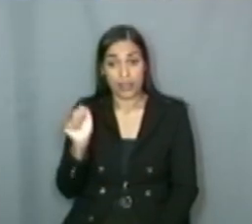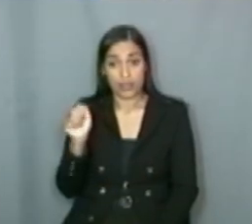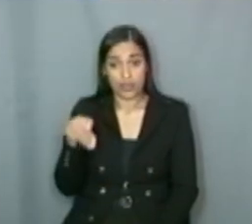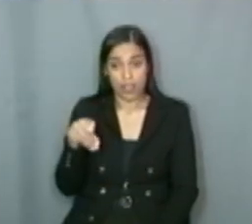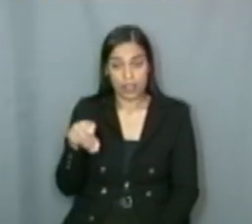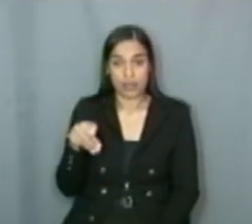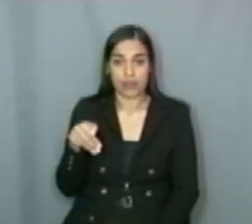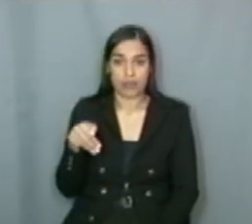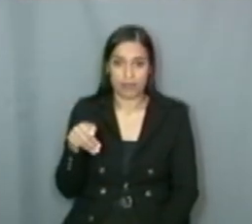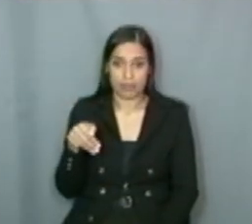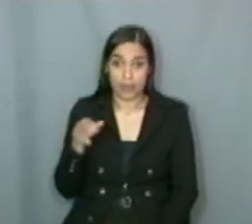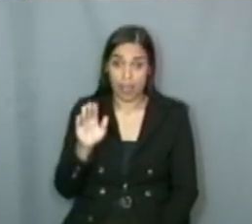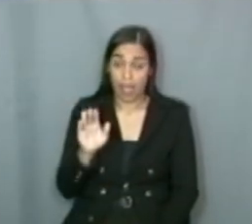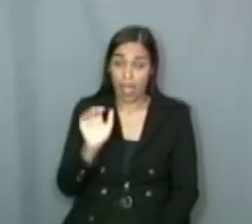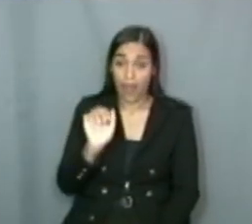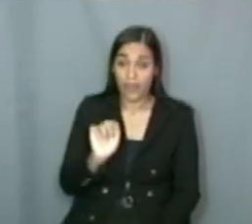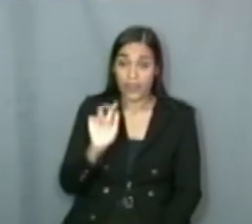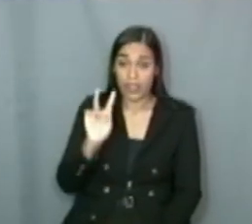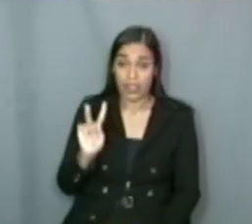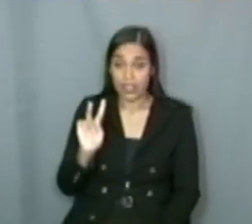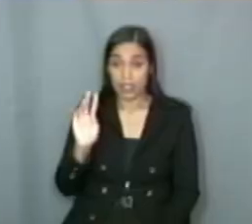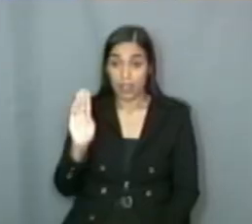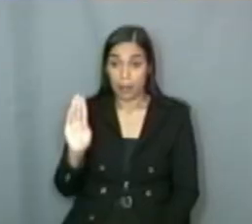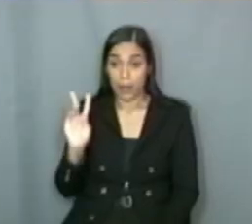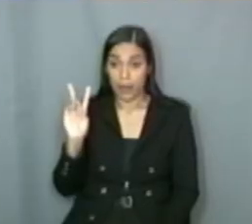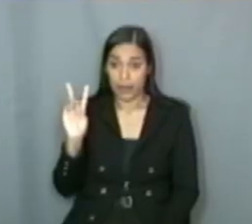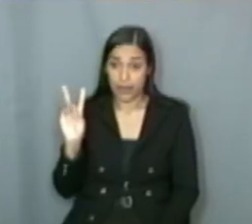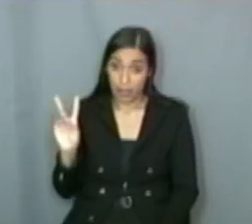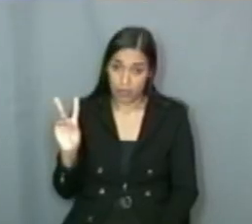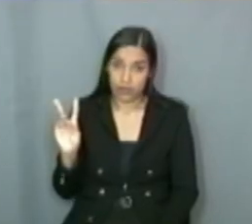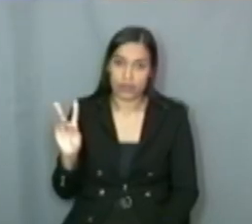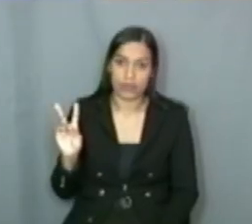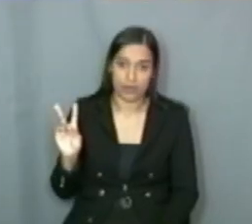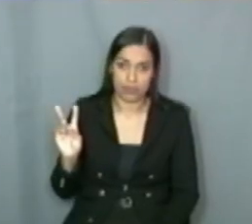eu estou falando da Avenida Boa Viagem, da Orla.